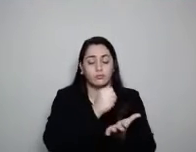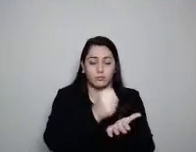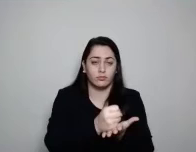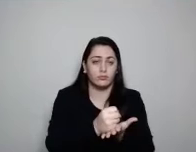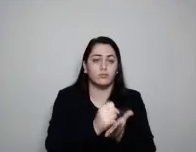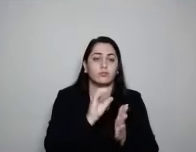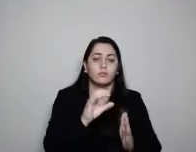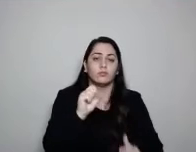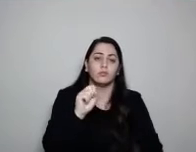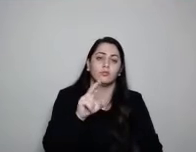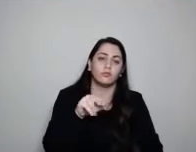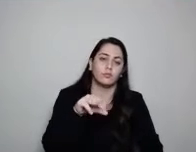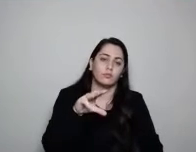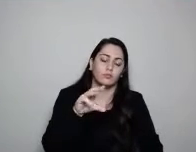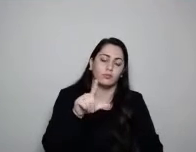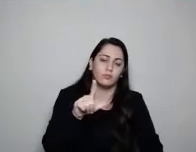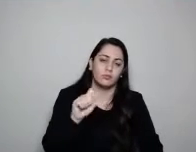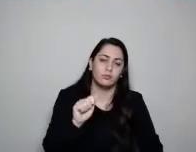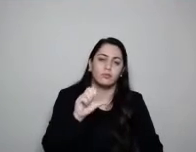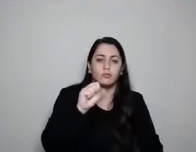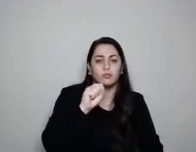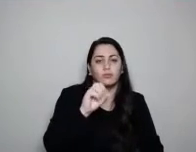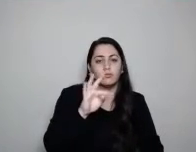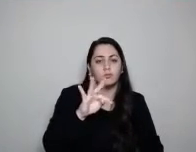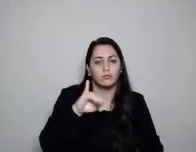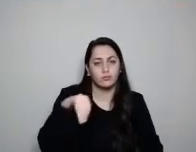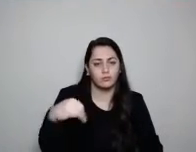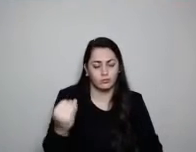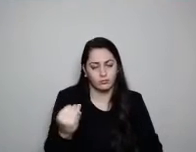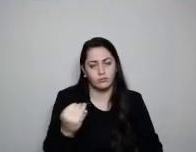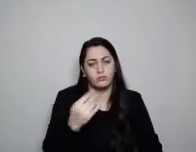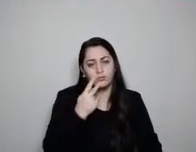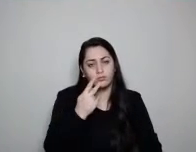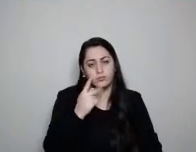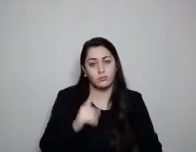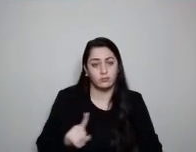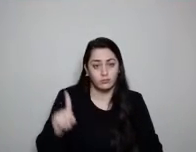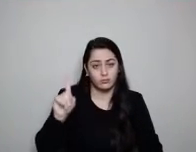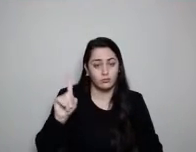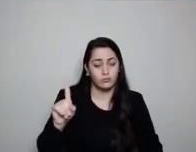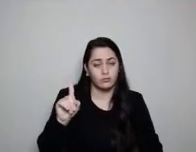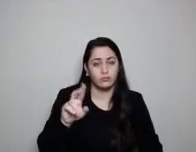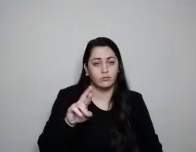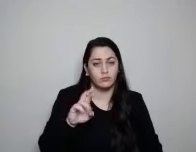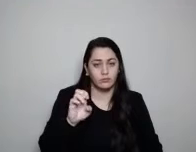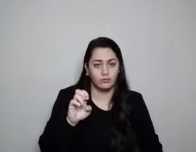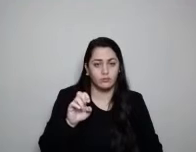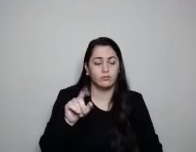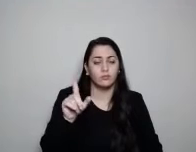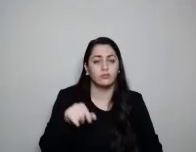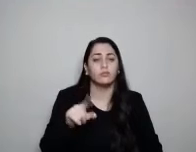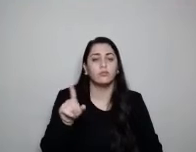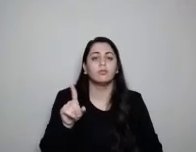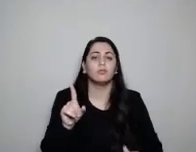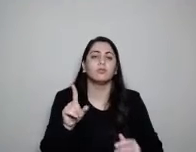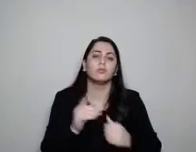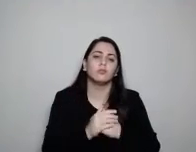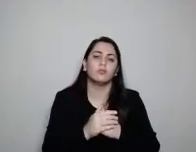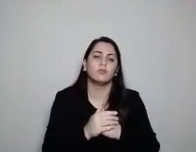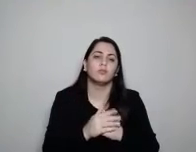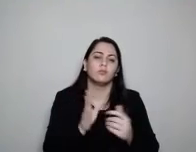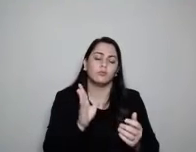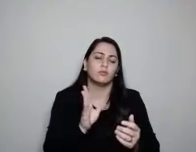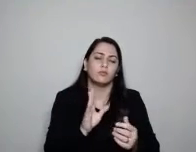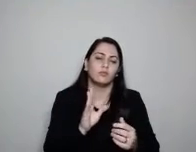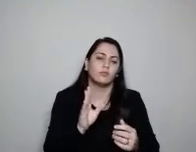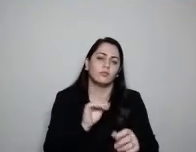STJ considera a ré do processo originário como instituição financeira. E por ser instituição financeira, ela não está submetida à